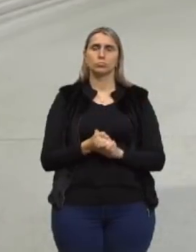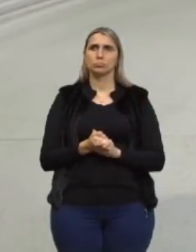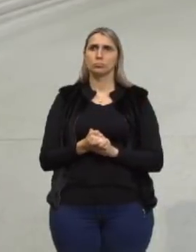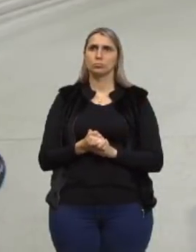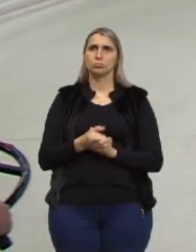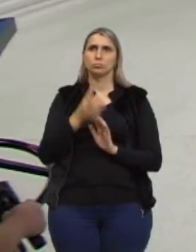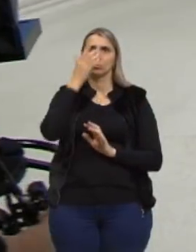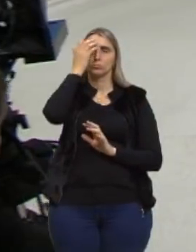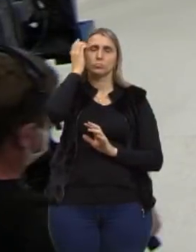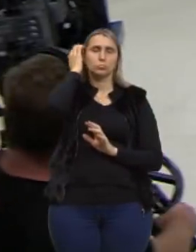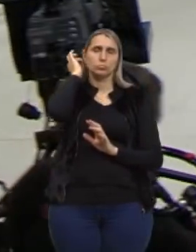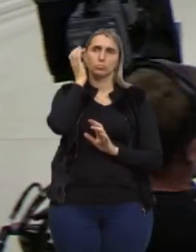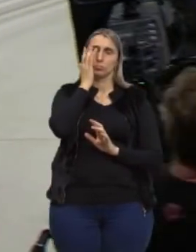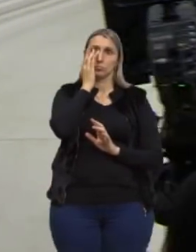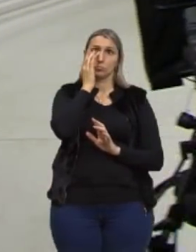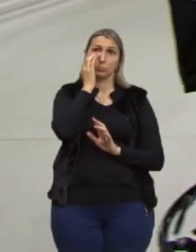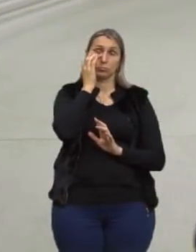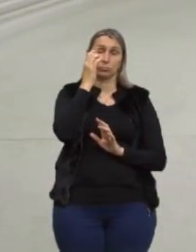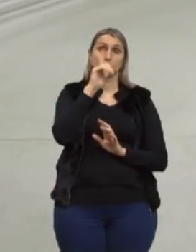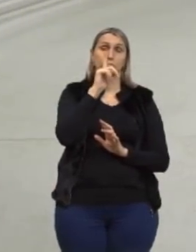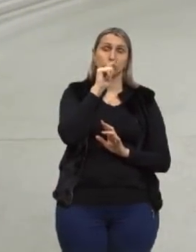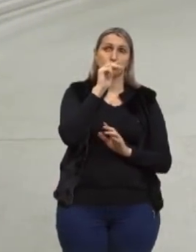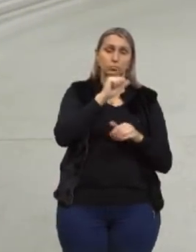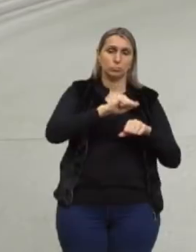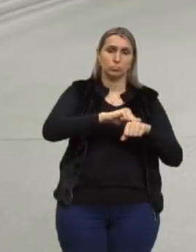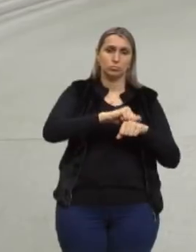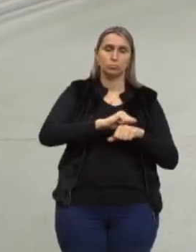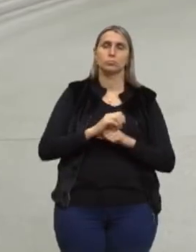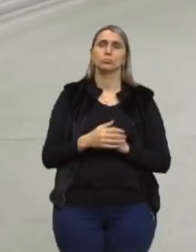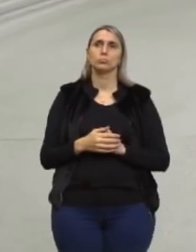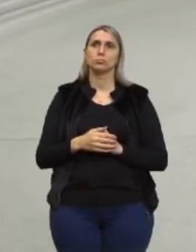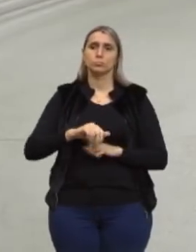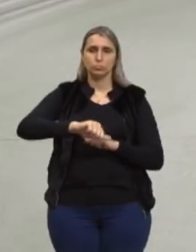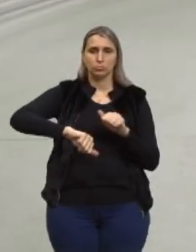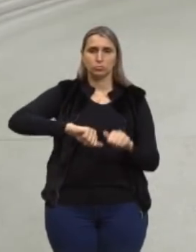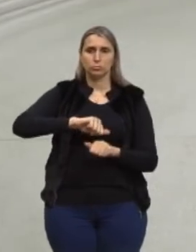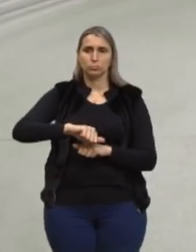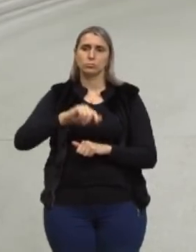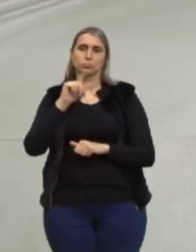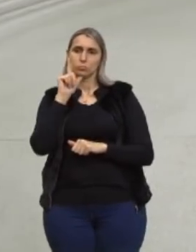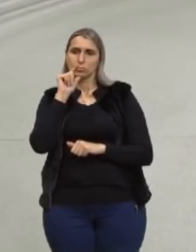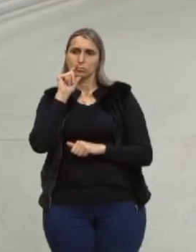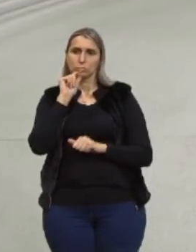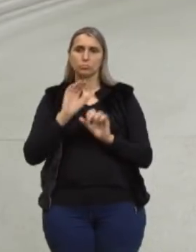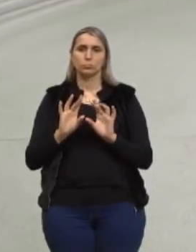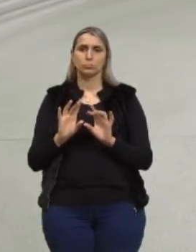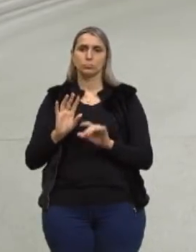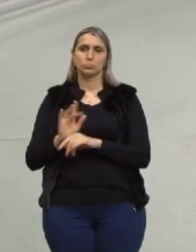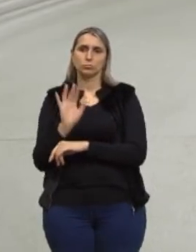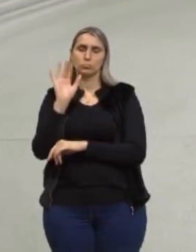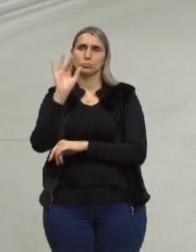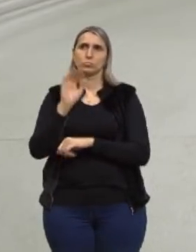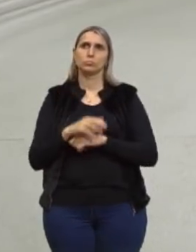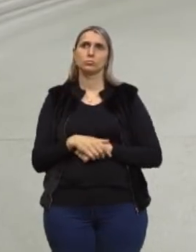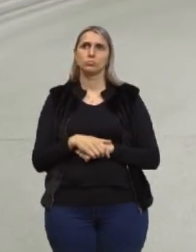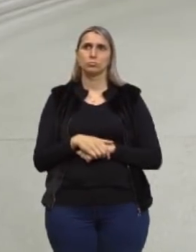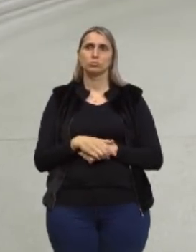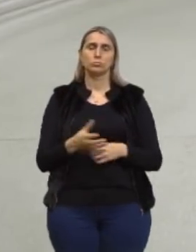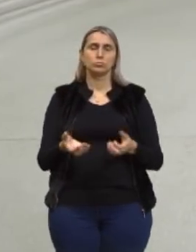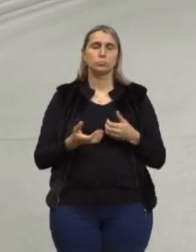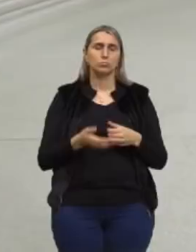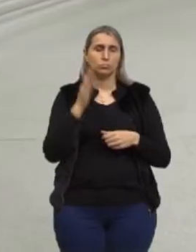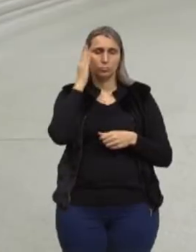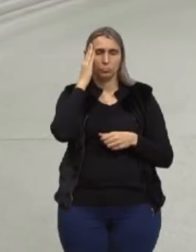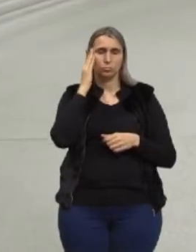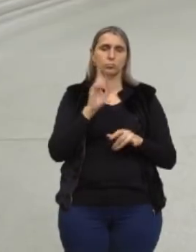a água sólida para água gasosa e eu